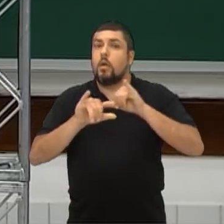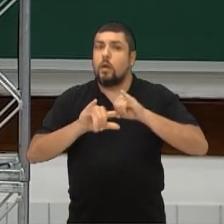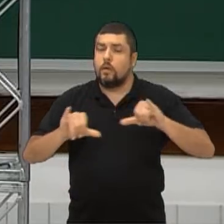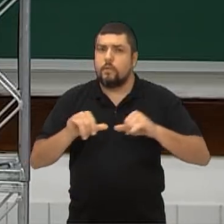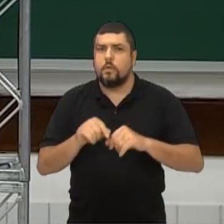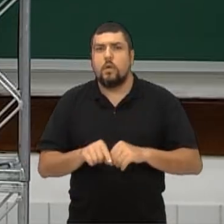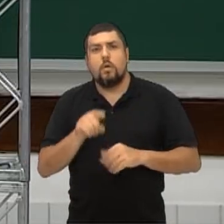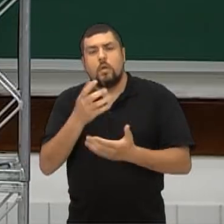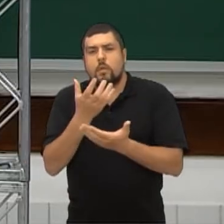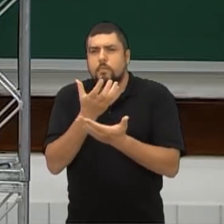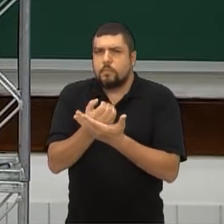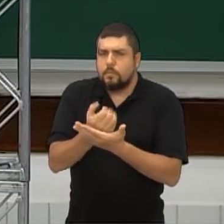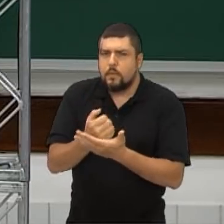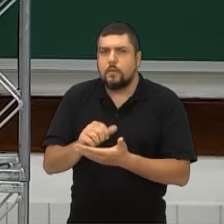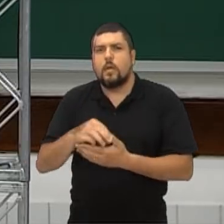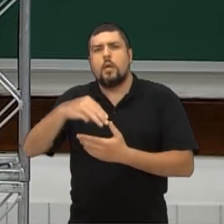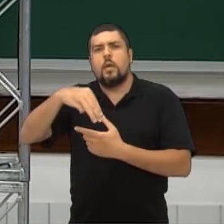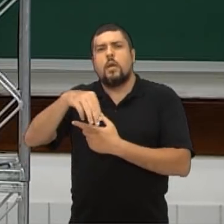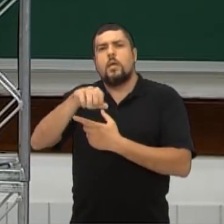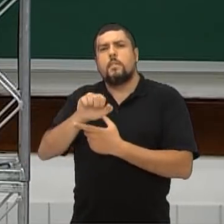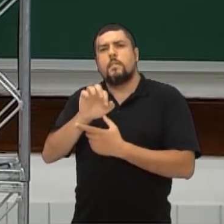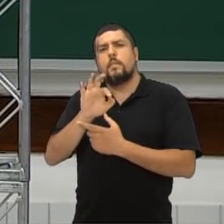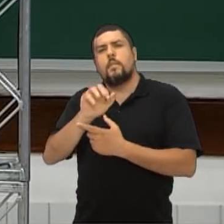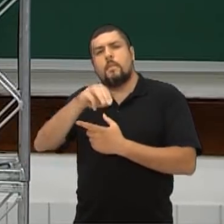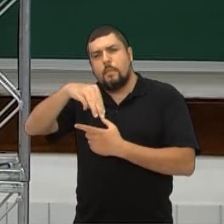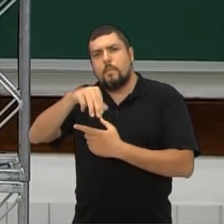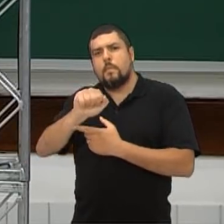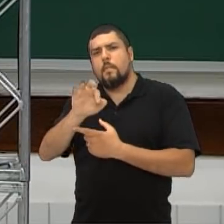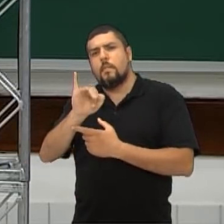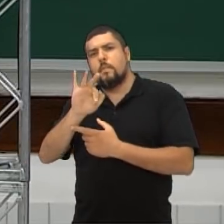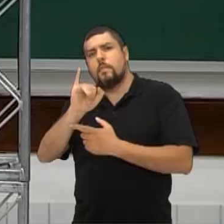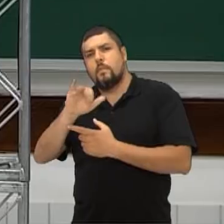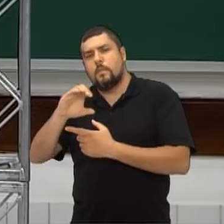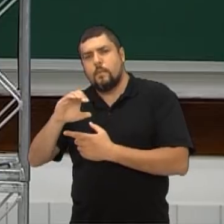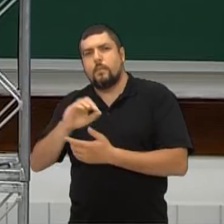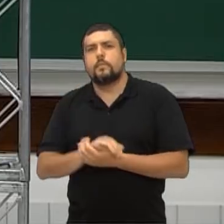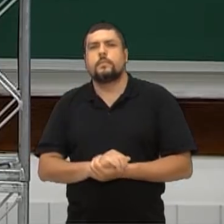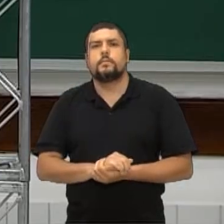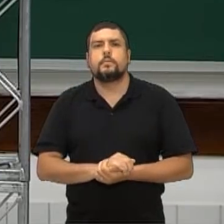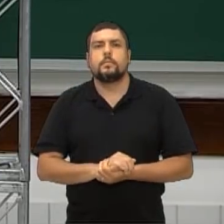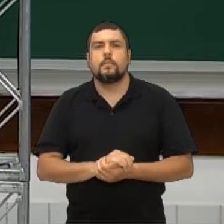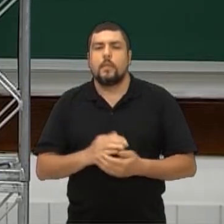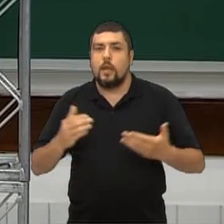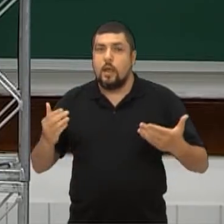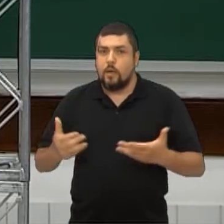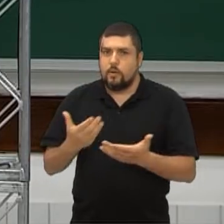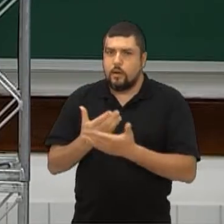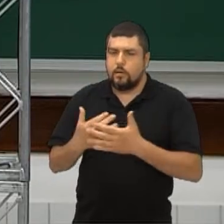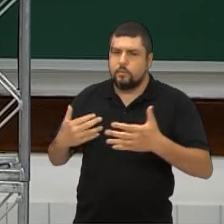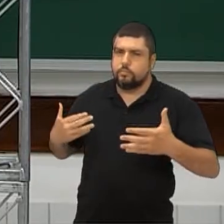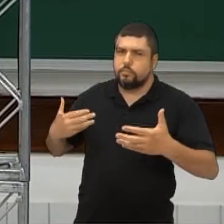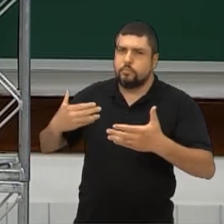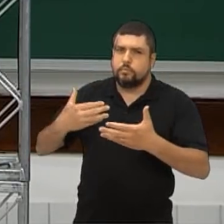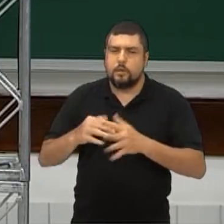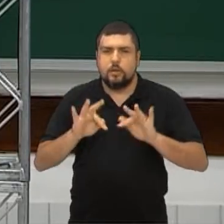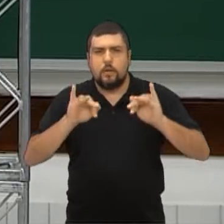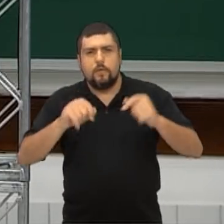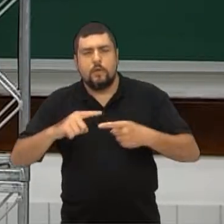abaixem o Matific, vocês vão continuar sempre usando eles nas aulas aqui junto comigo. Bom, essa foi a nossa aula de